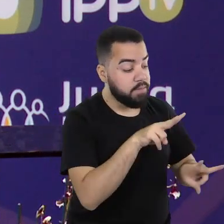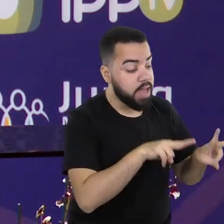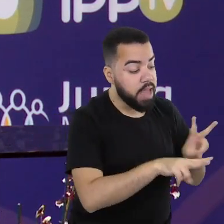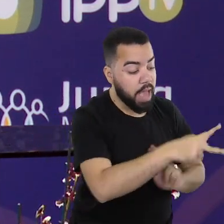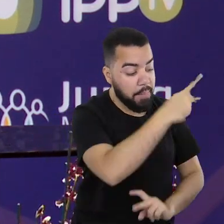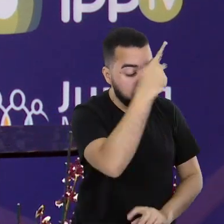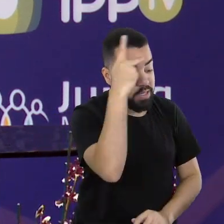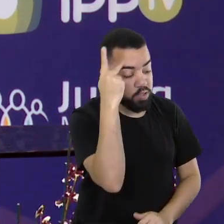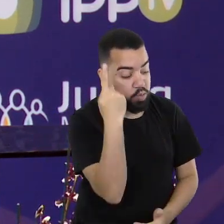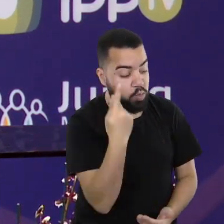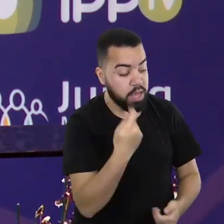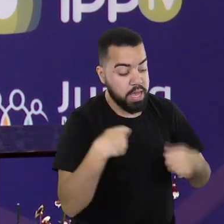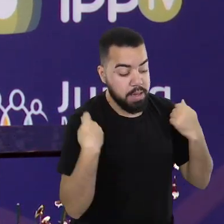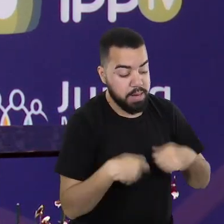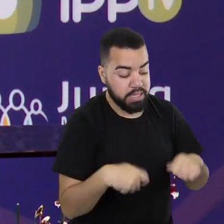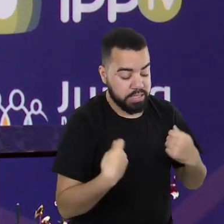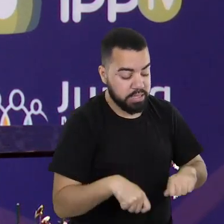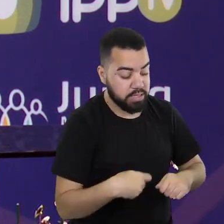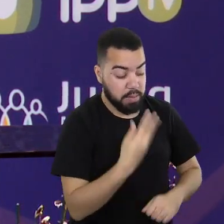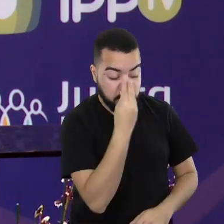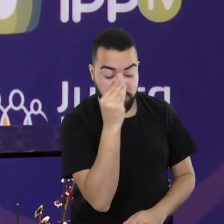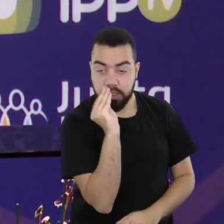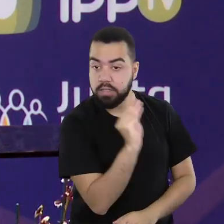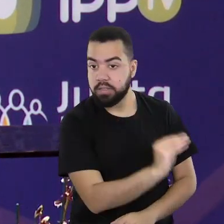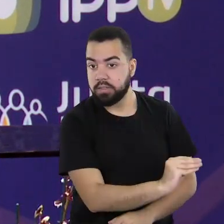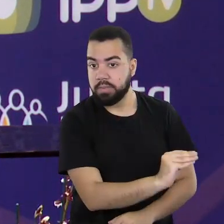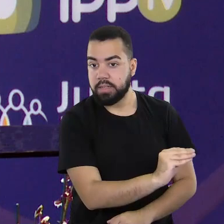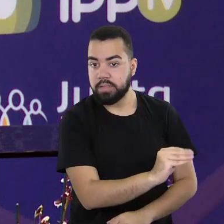o necessitado, mas você é indiferente ao necessitado.